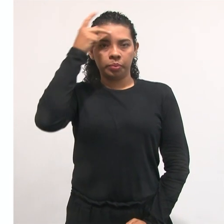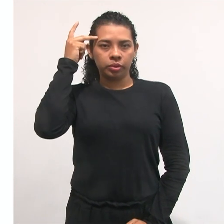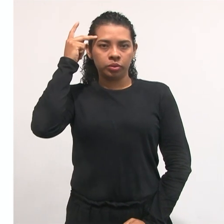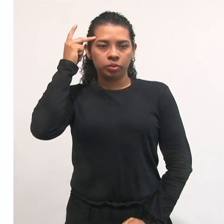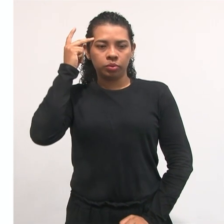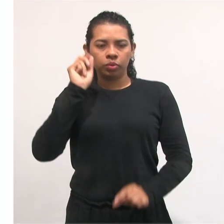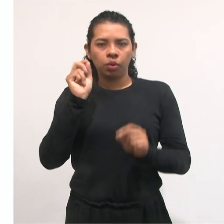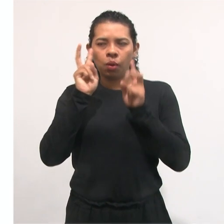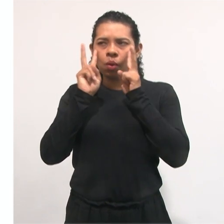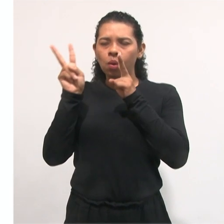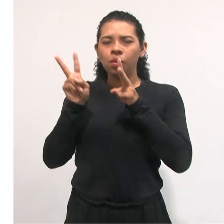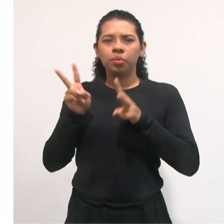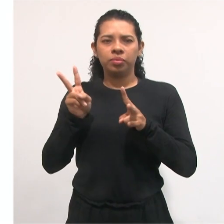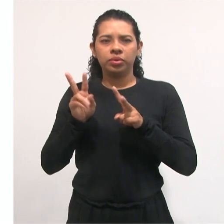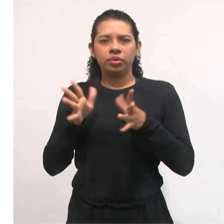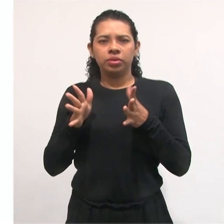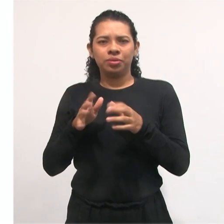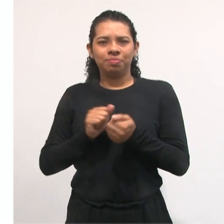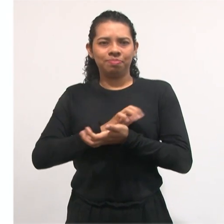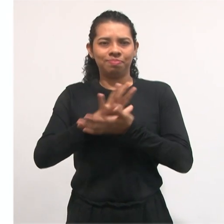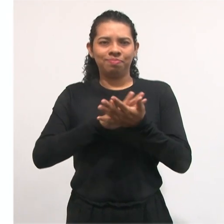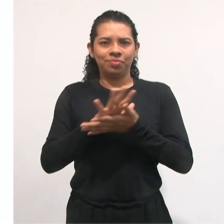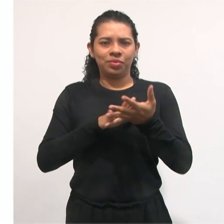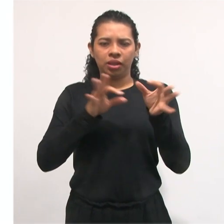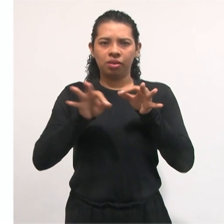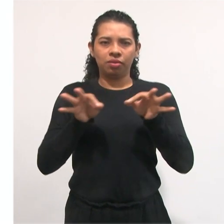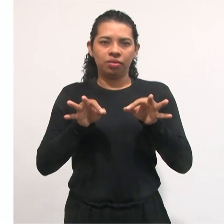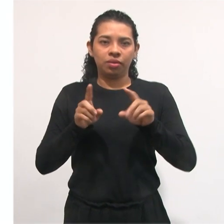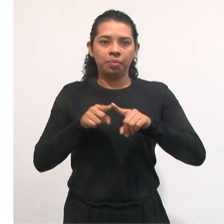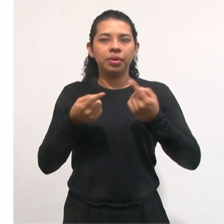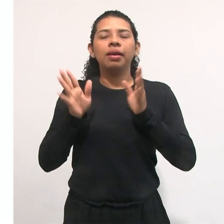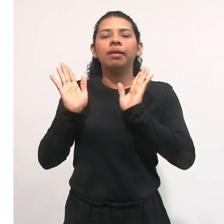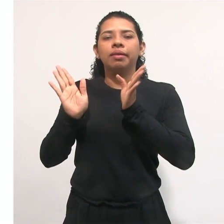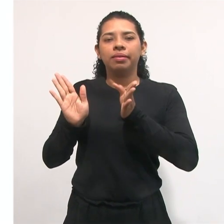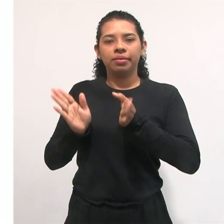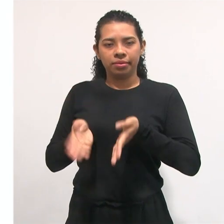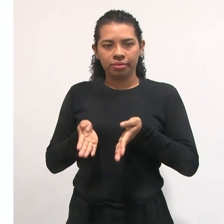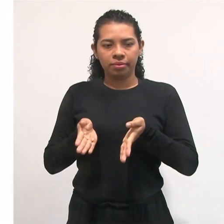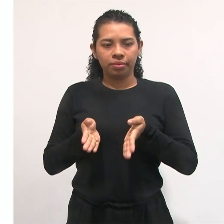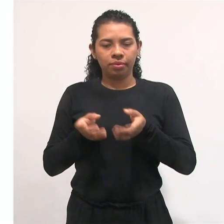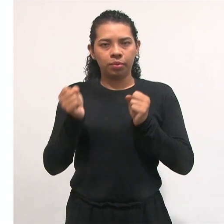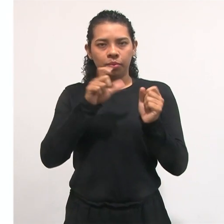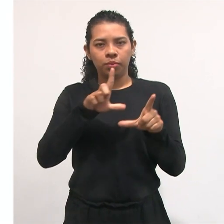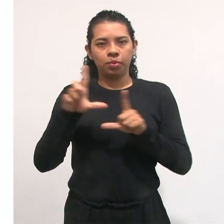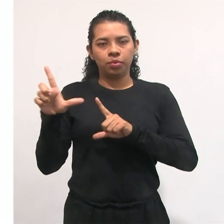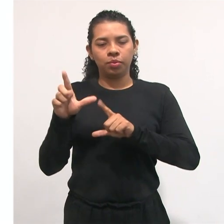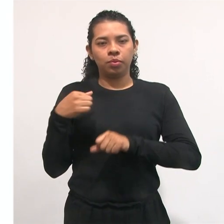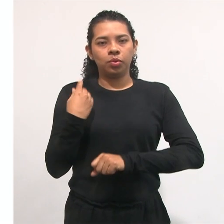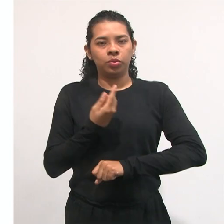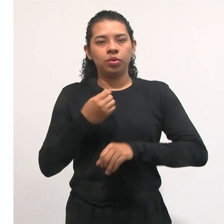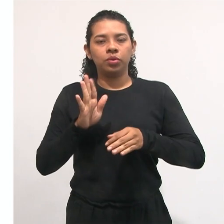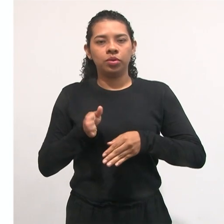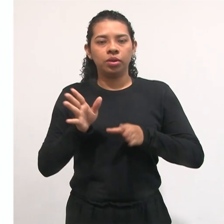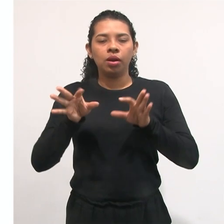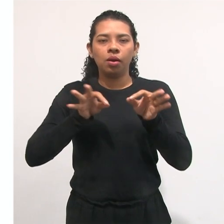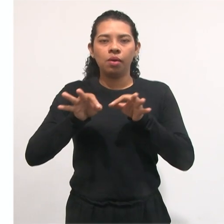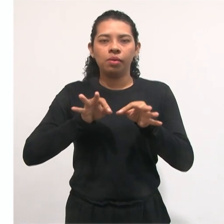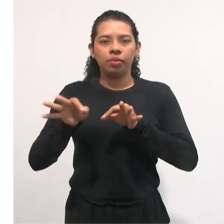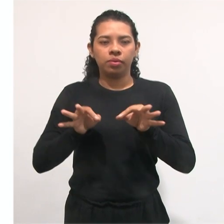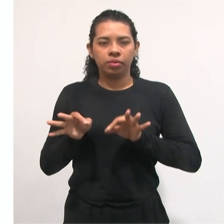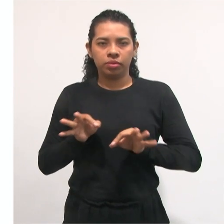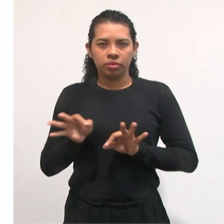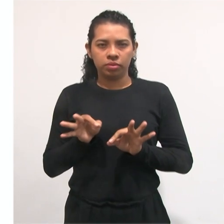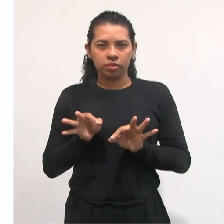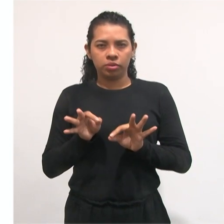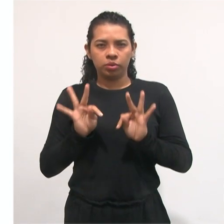gente precisaria organizar essas informações. Aqui a gente já organizou, colocou no hall, né? Então, ó, as informações organizadas.